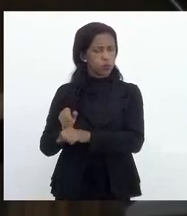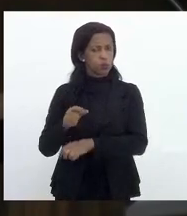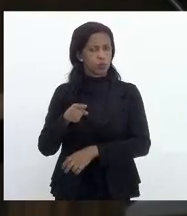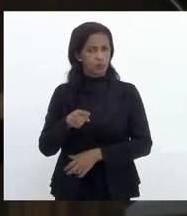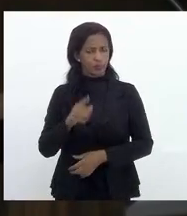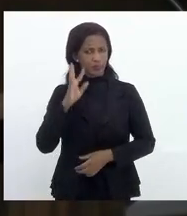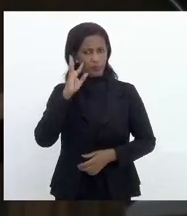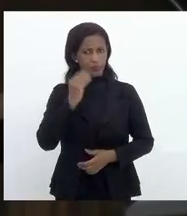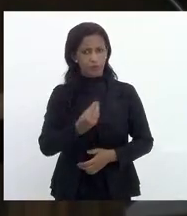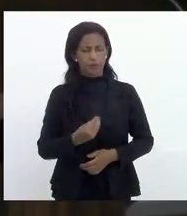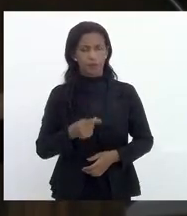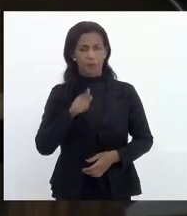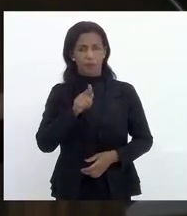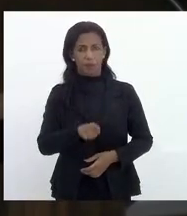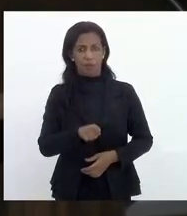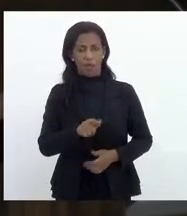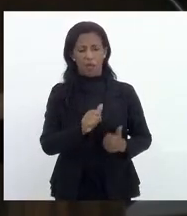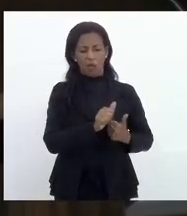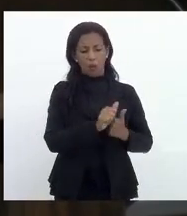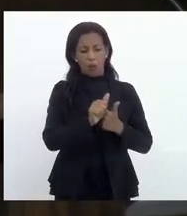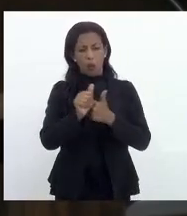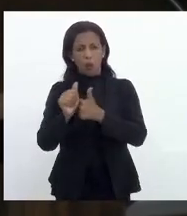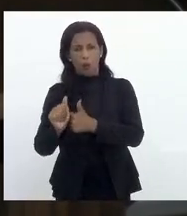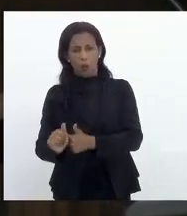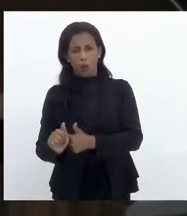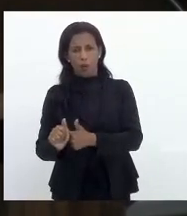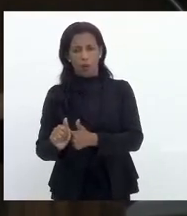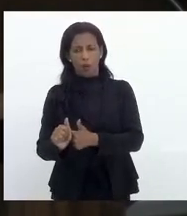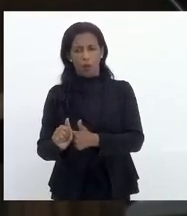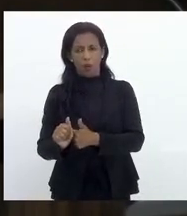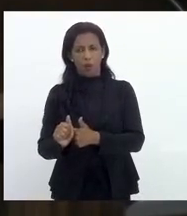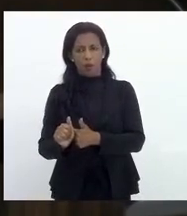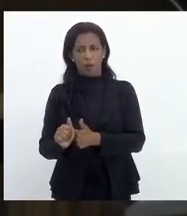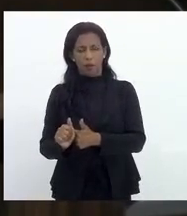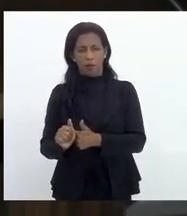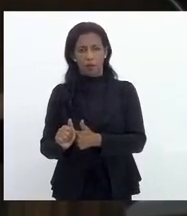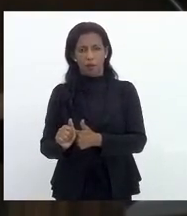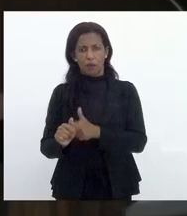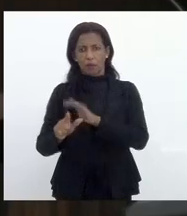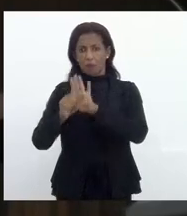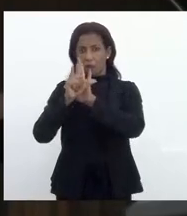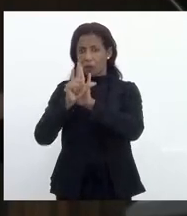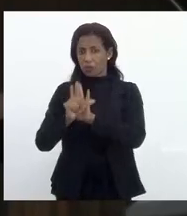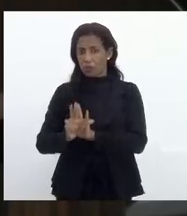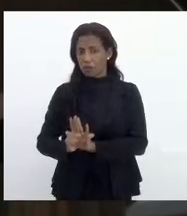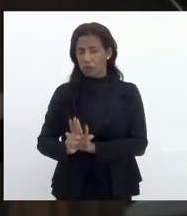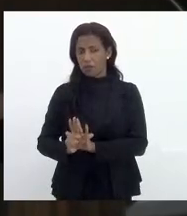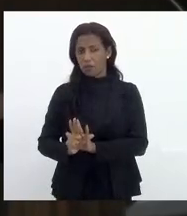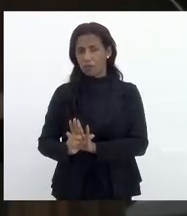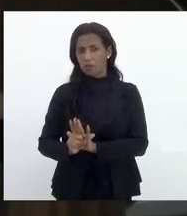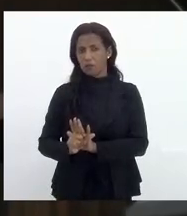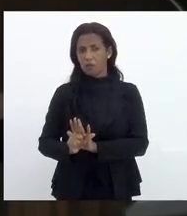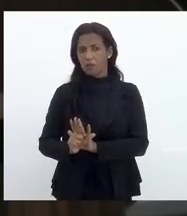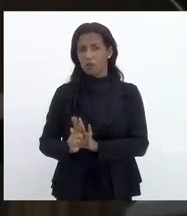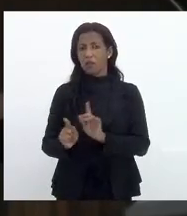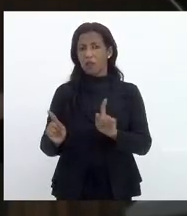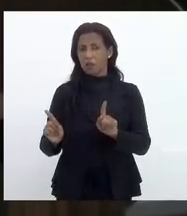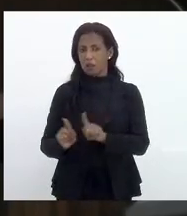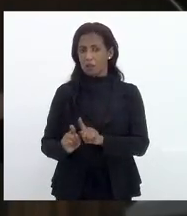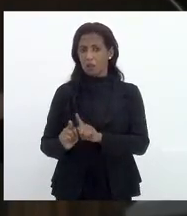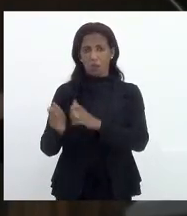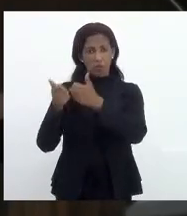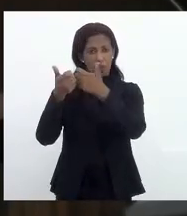decisão e acompanhar um determinado determinado a legislação e também já foi